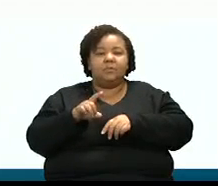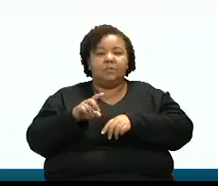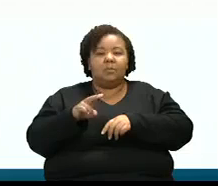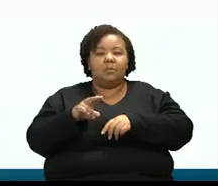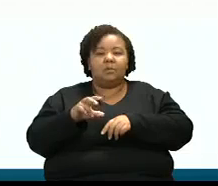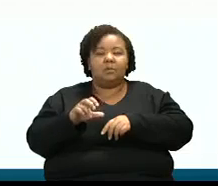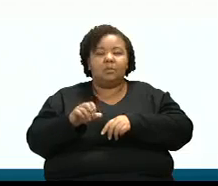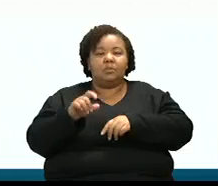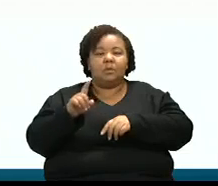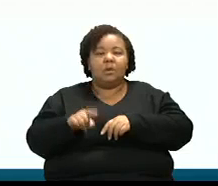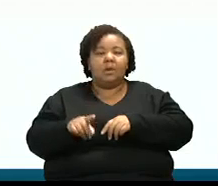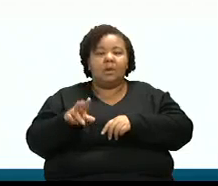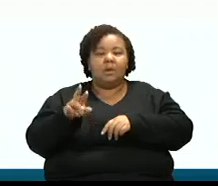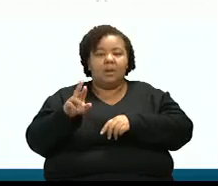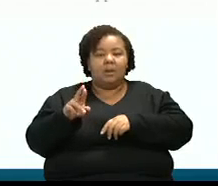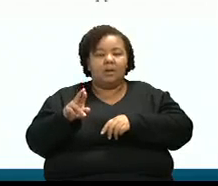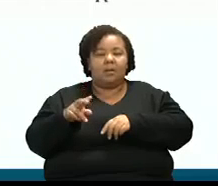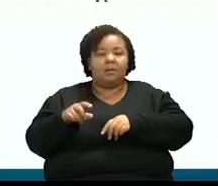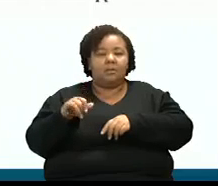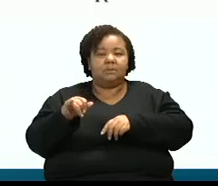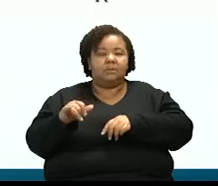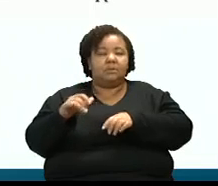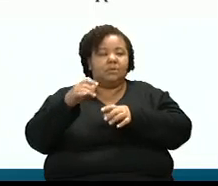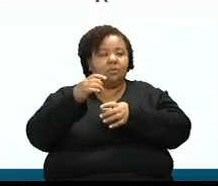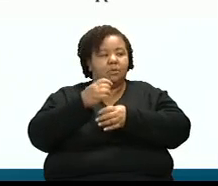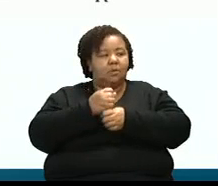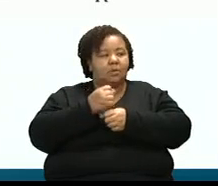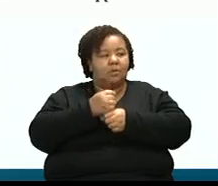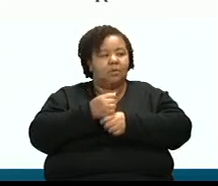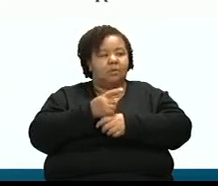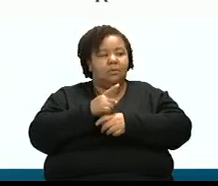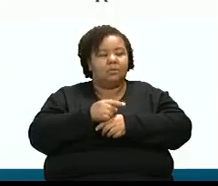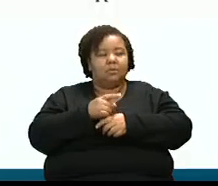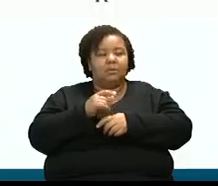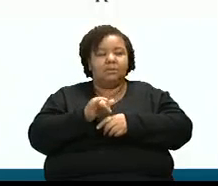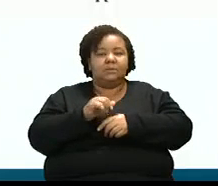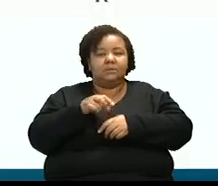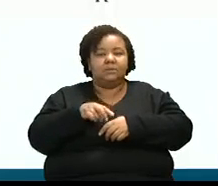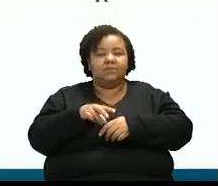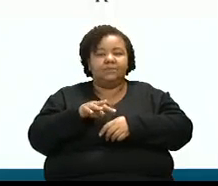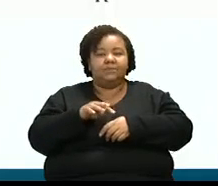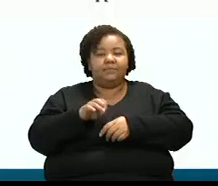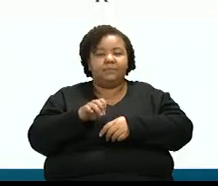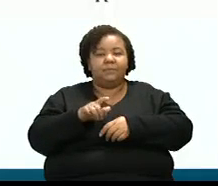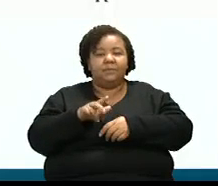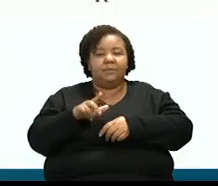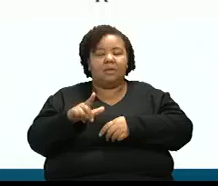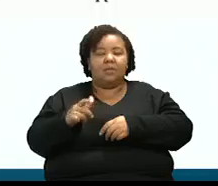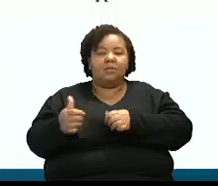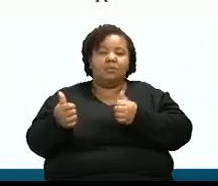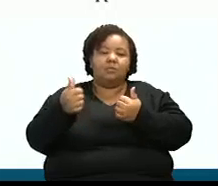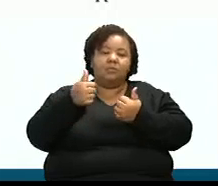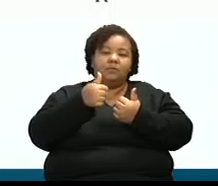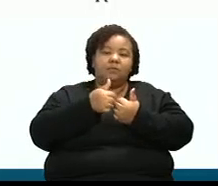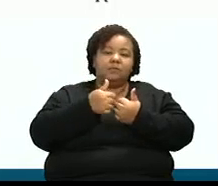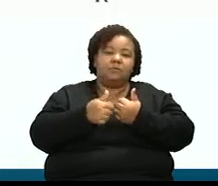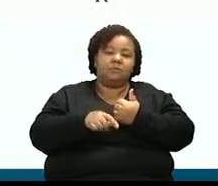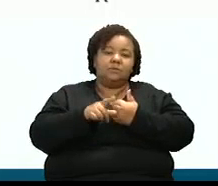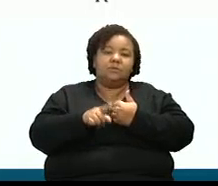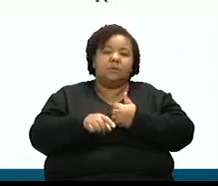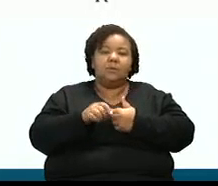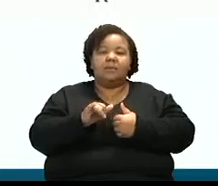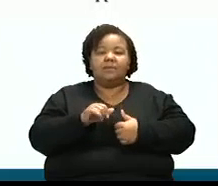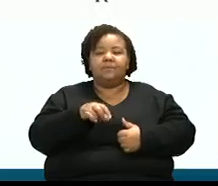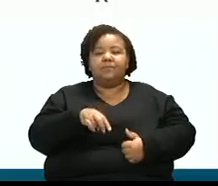R. Se eu estou calculando essa integral, eu vou substituir pela integral